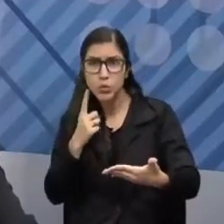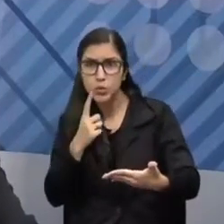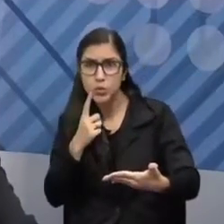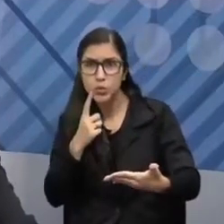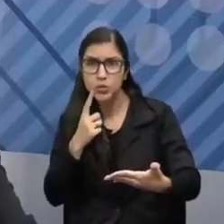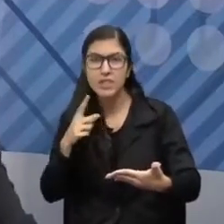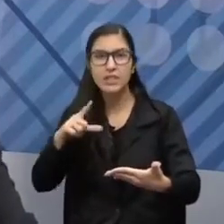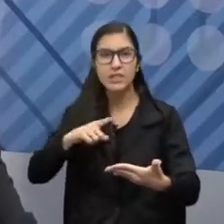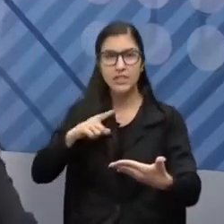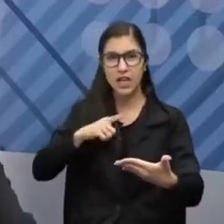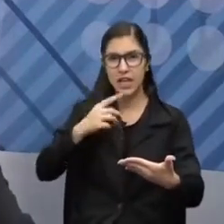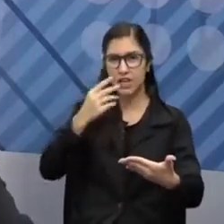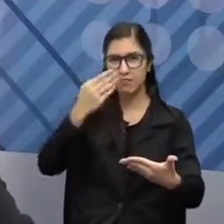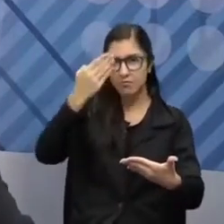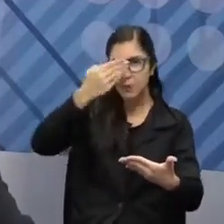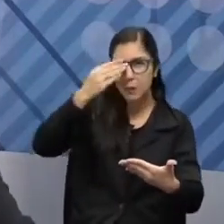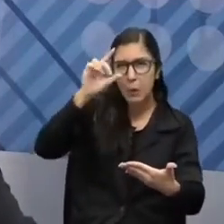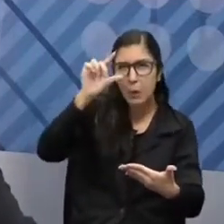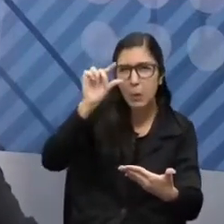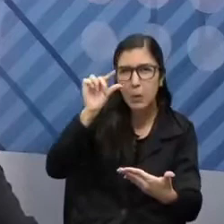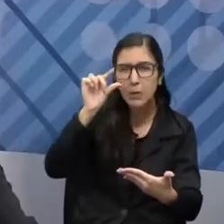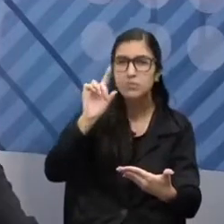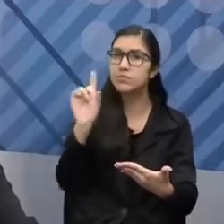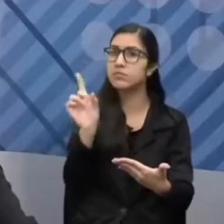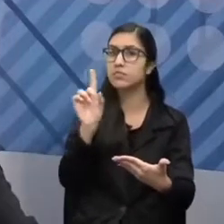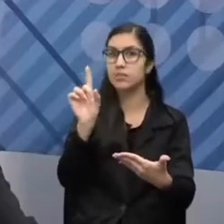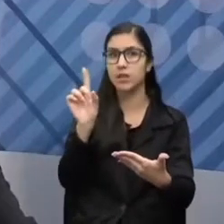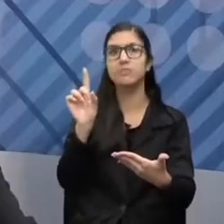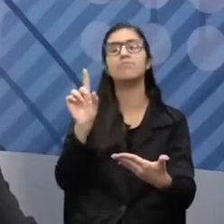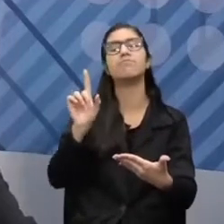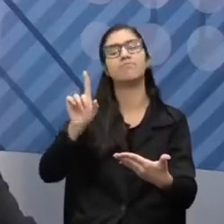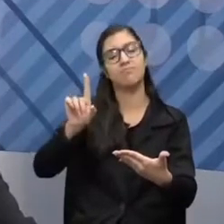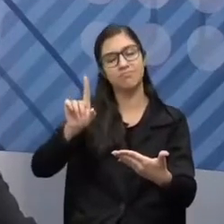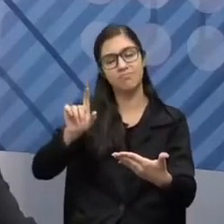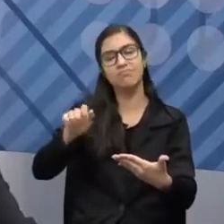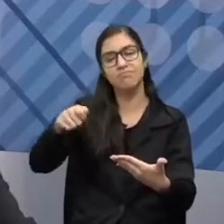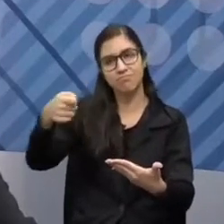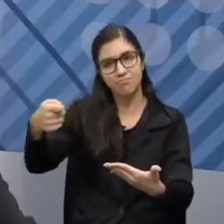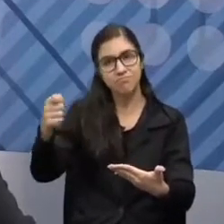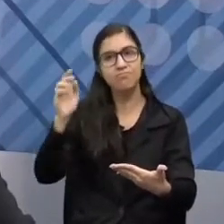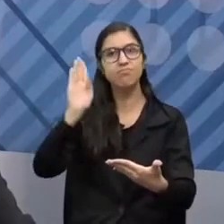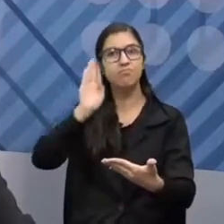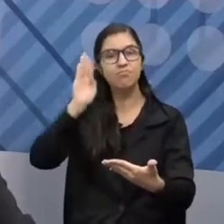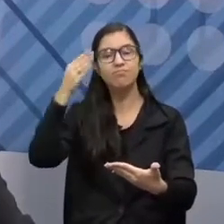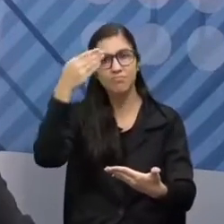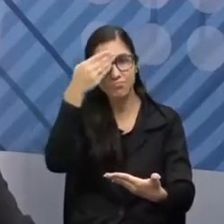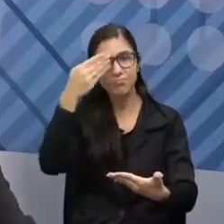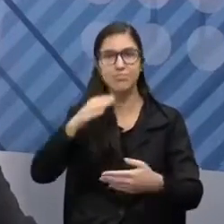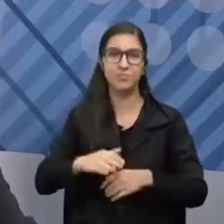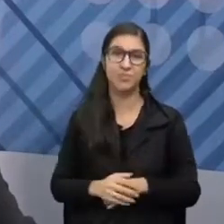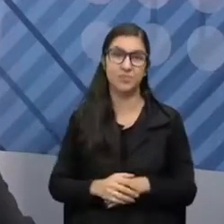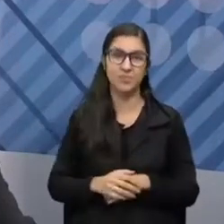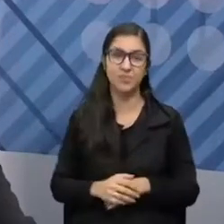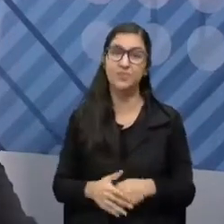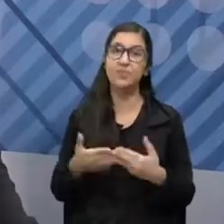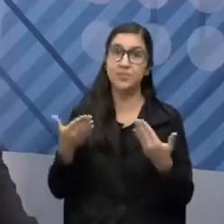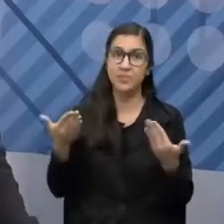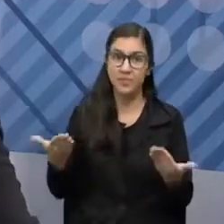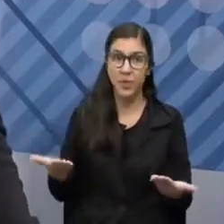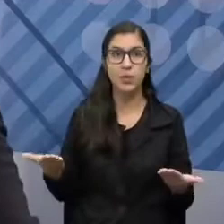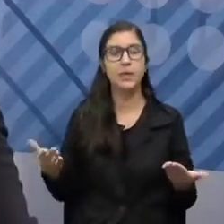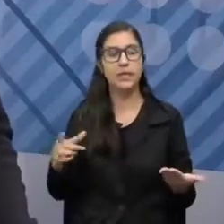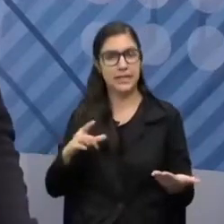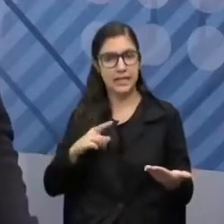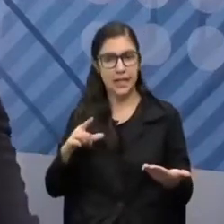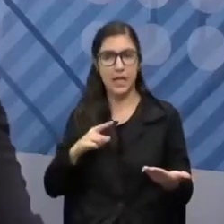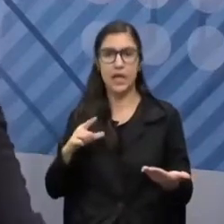e com baixa visão? Não, ele entra numa classificação de uma pessoa com surdo-cegueira. Então, nós vamos ter